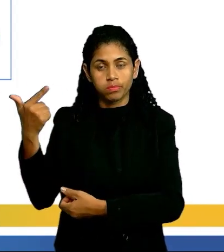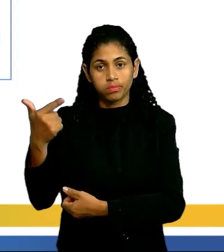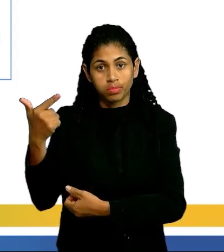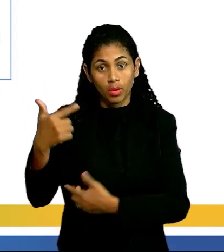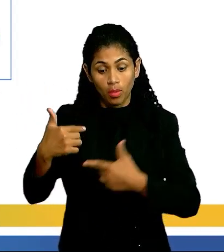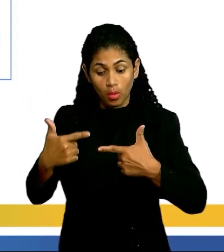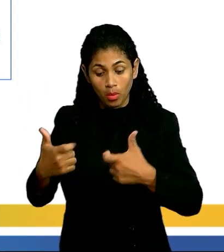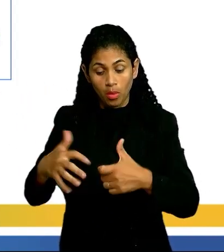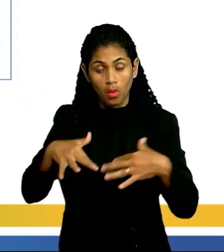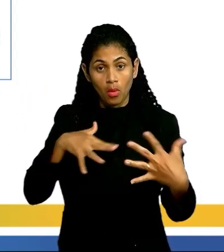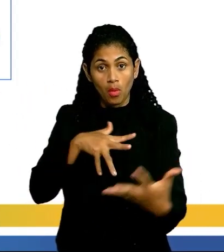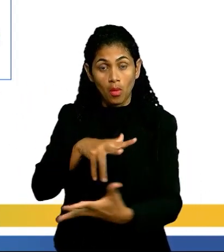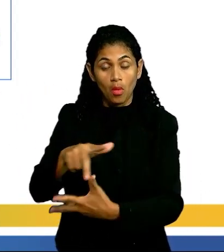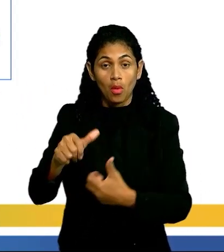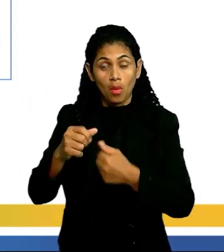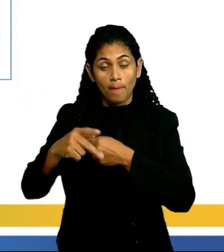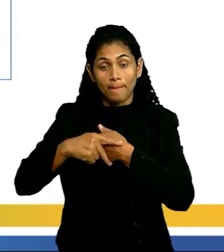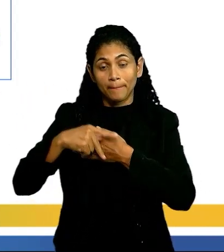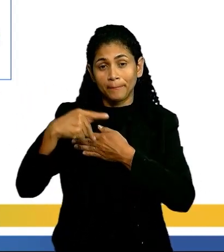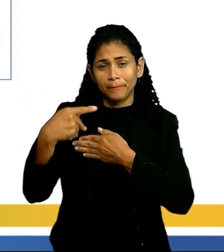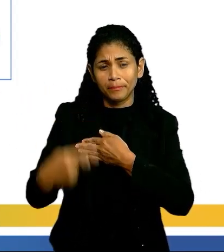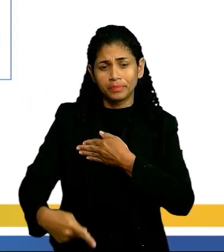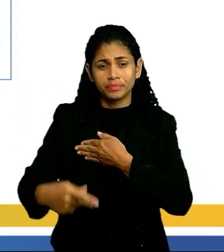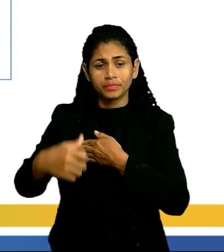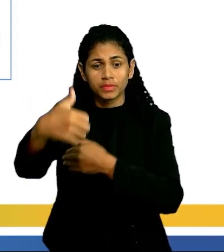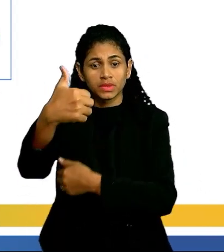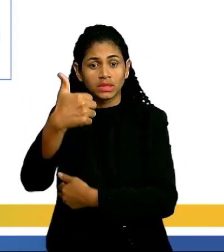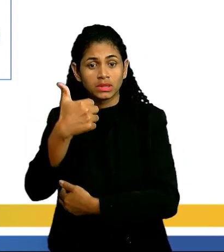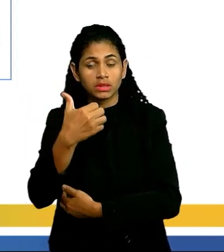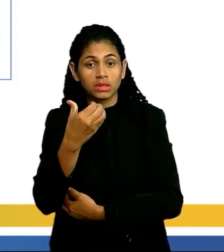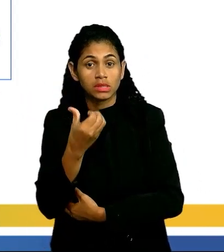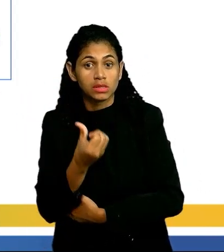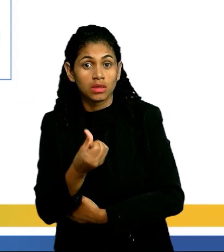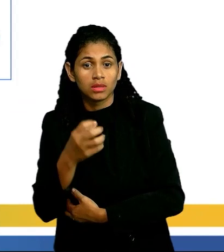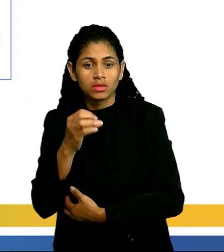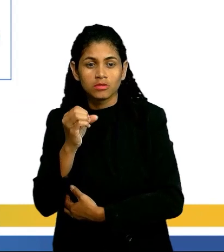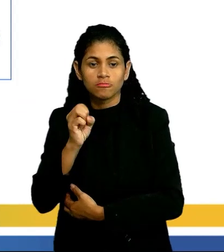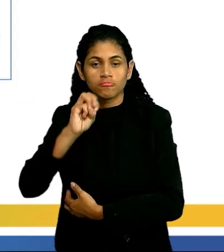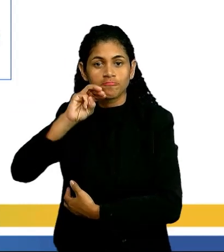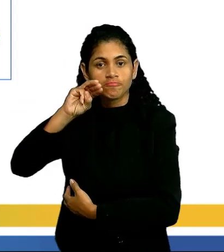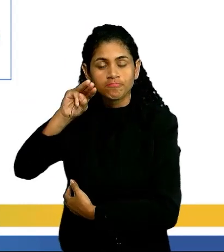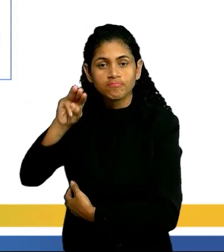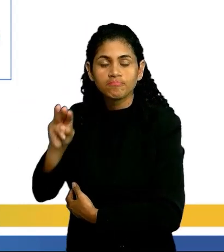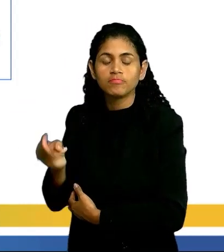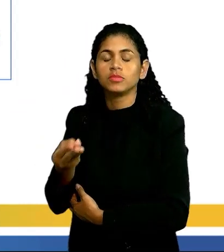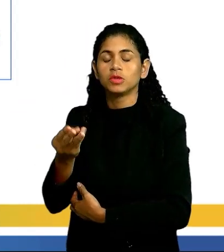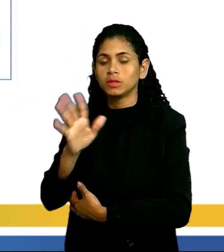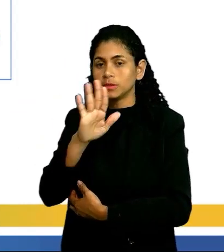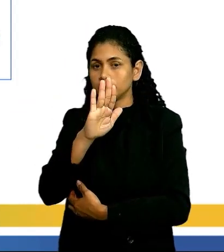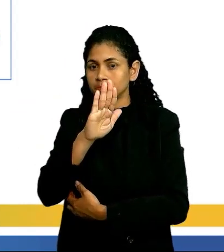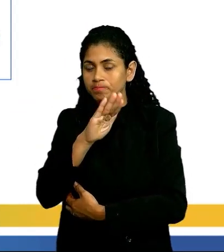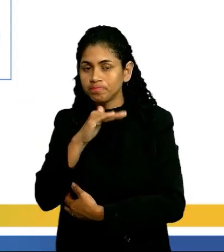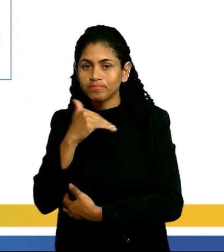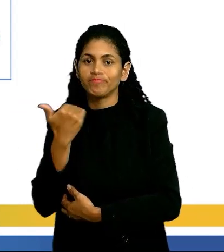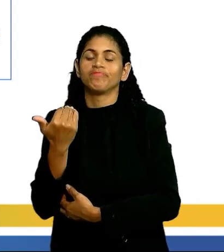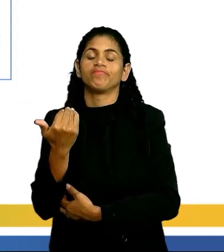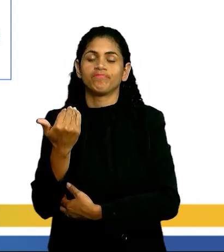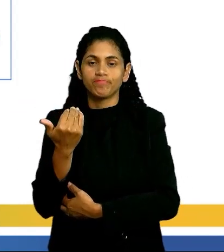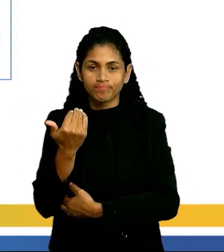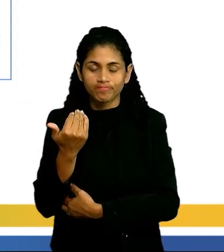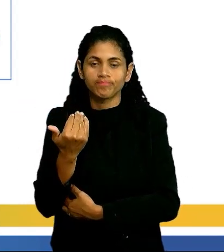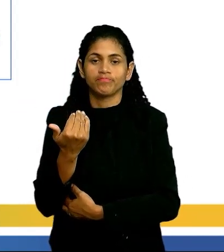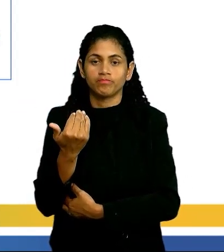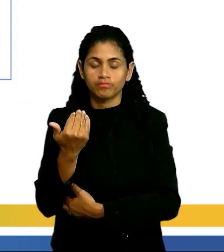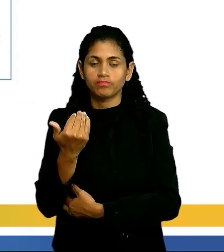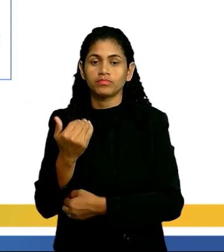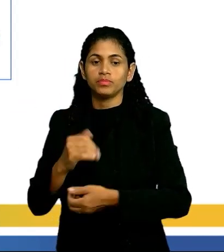vai resultar em mais de 60 milhões de pessoas mortas, né? Vai ter aí um déficit muito